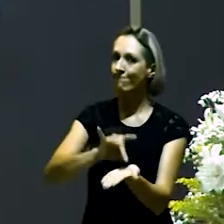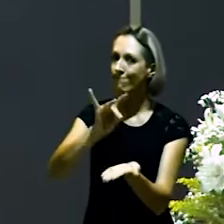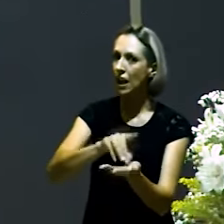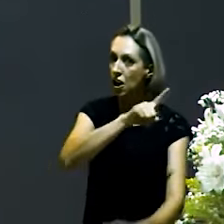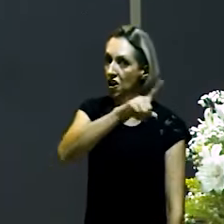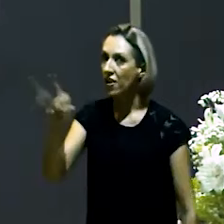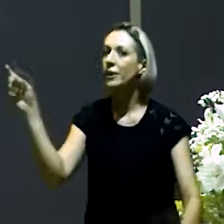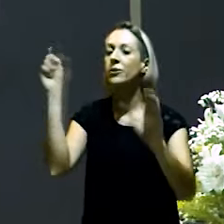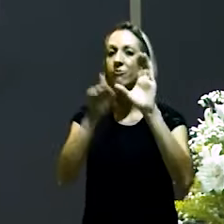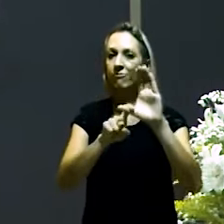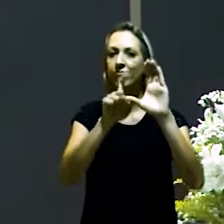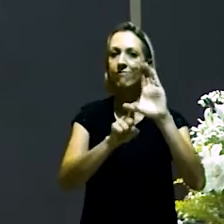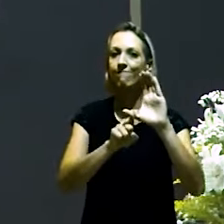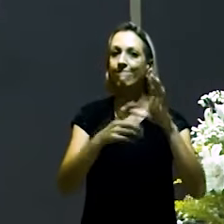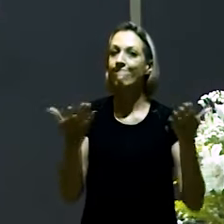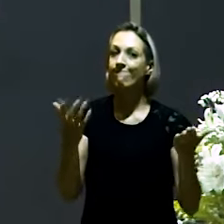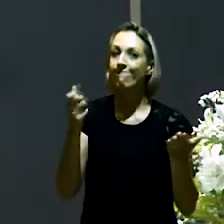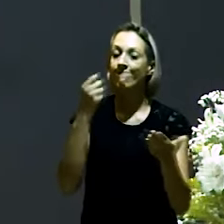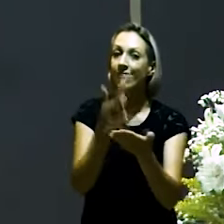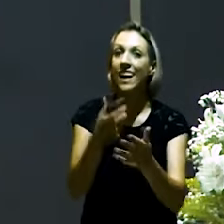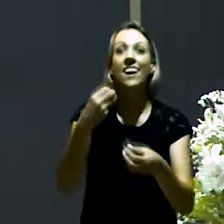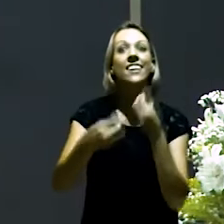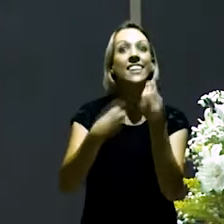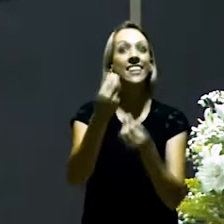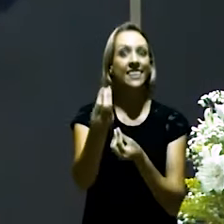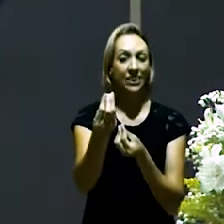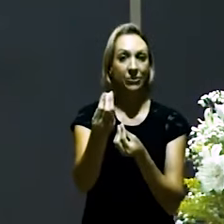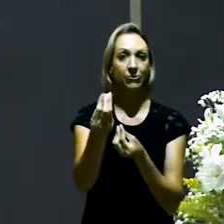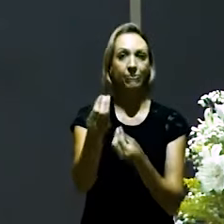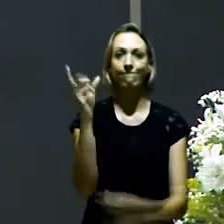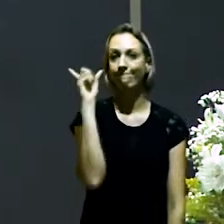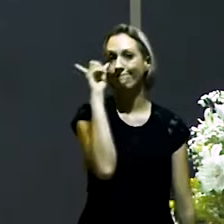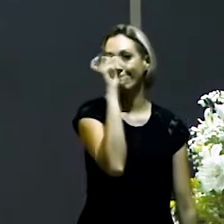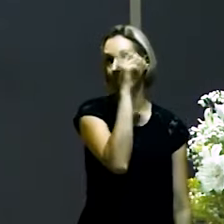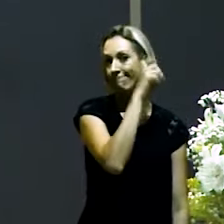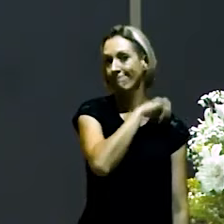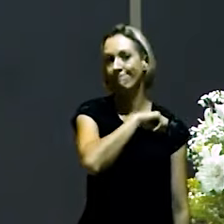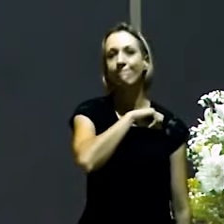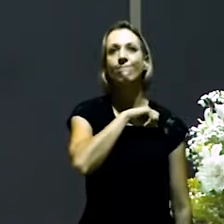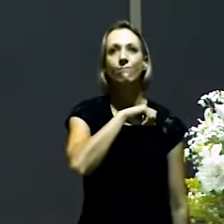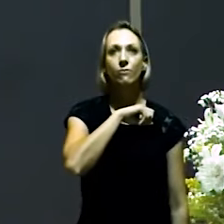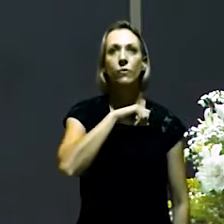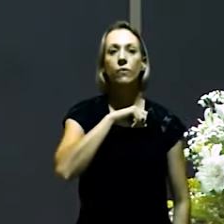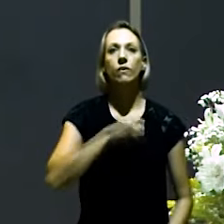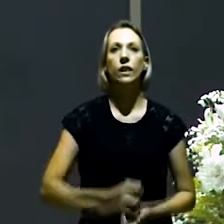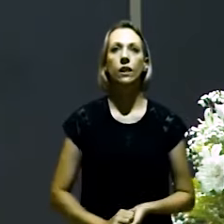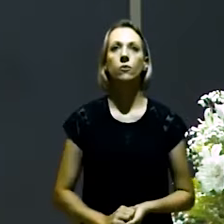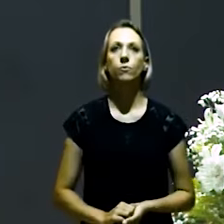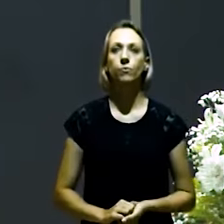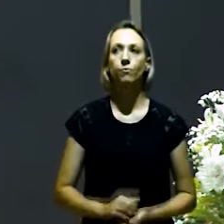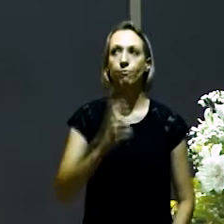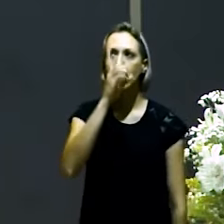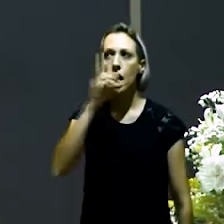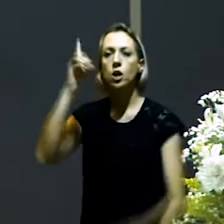tudo, não poderíamos pagar. E isso nos era prejudicial. Quanto mais Deus